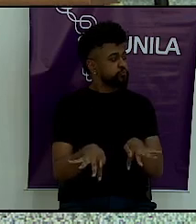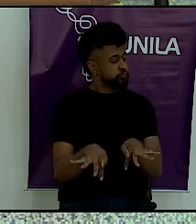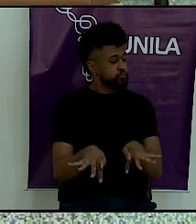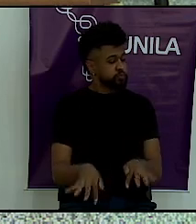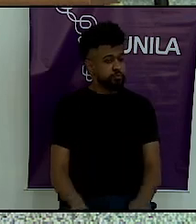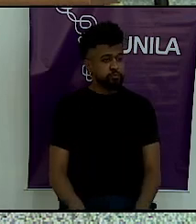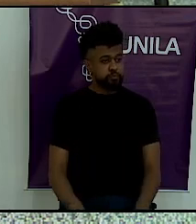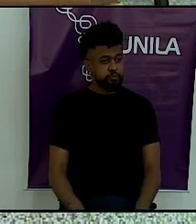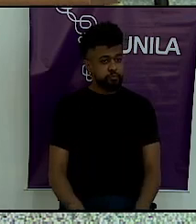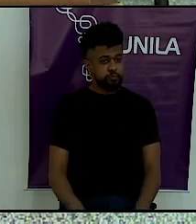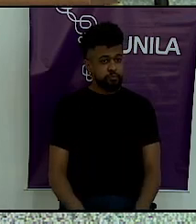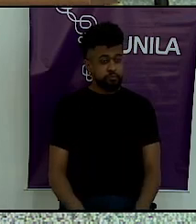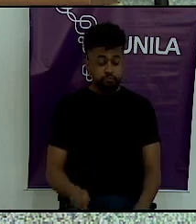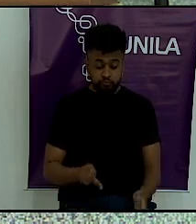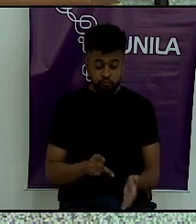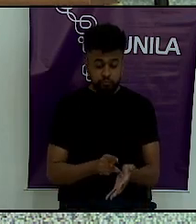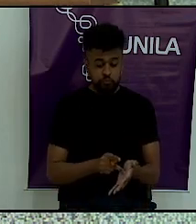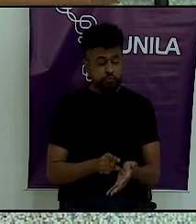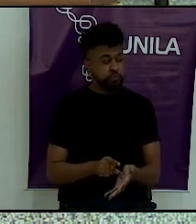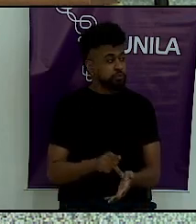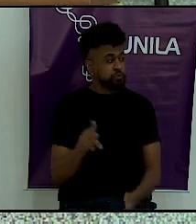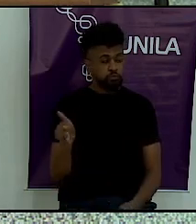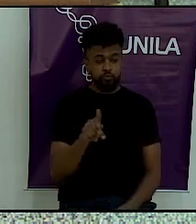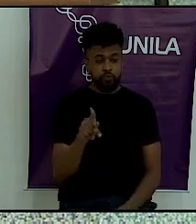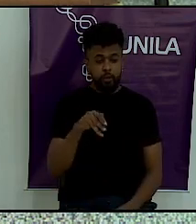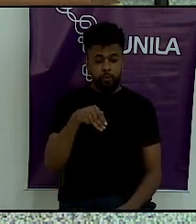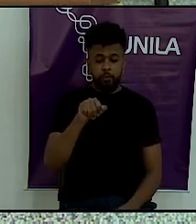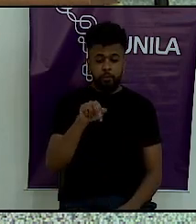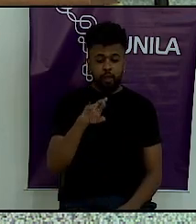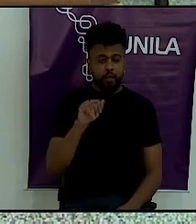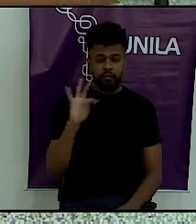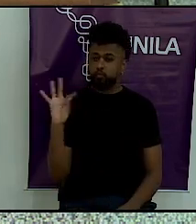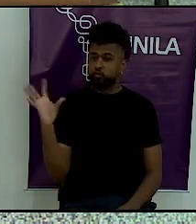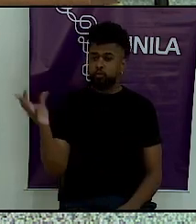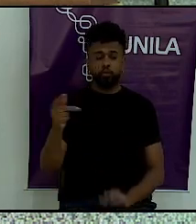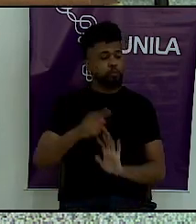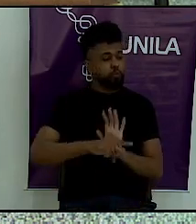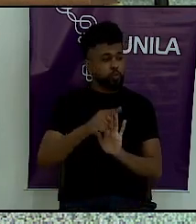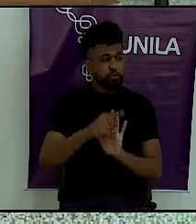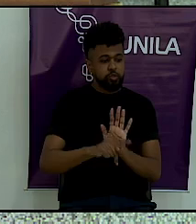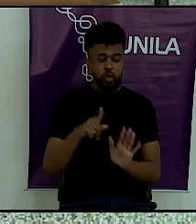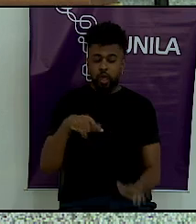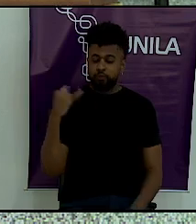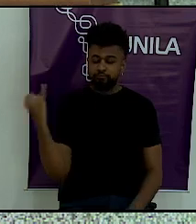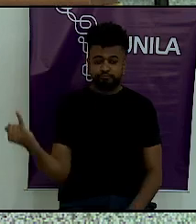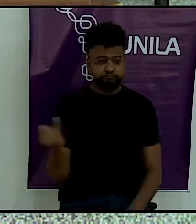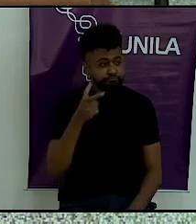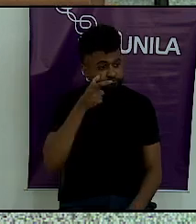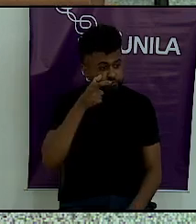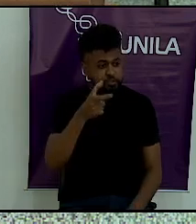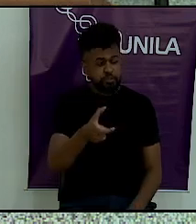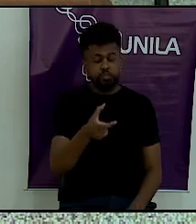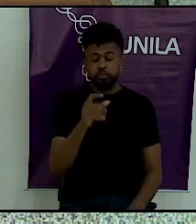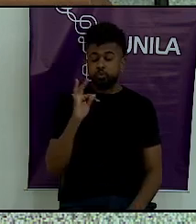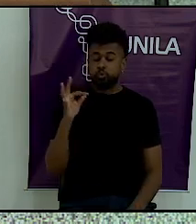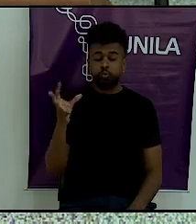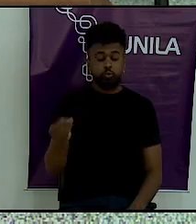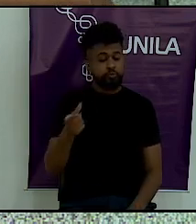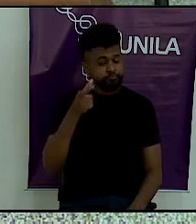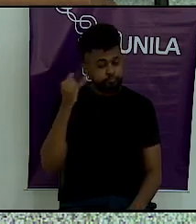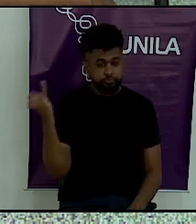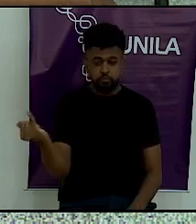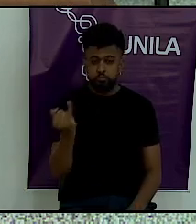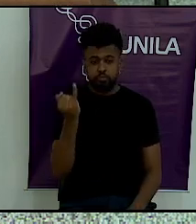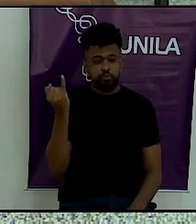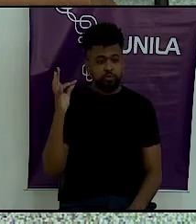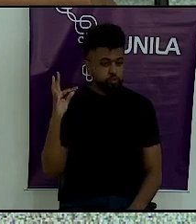encerramento. E, de fato, como disse a professora Márcia, todos os projetos são muito interessantes, todos são muito